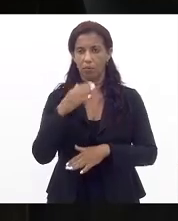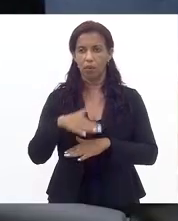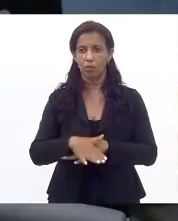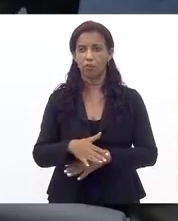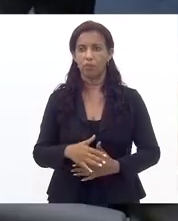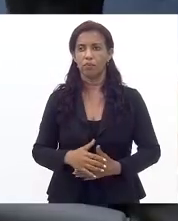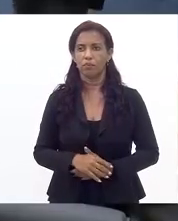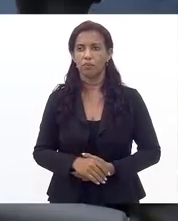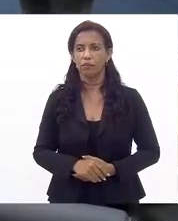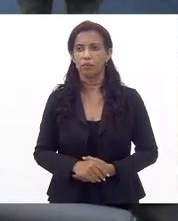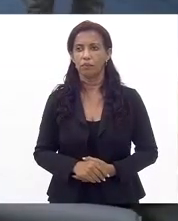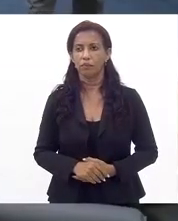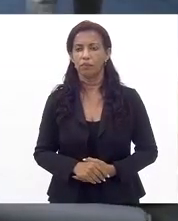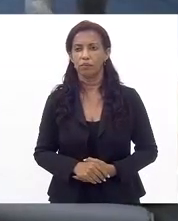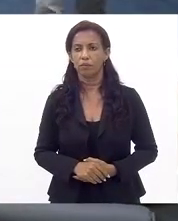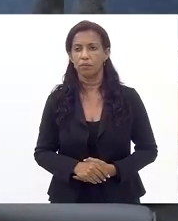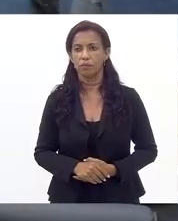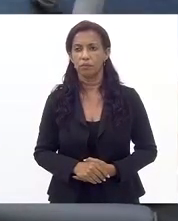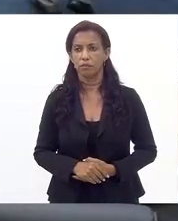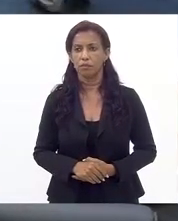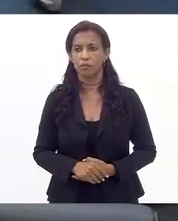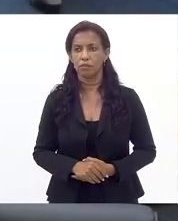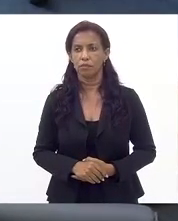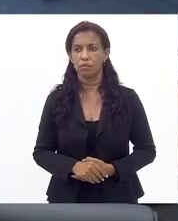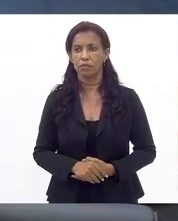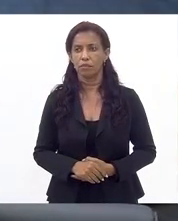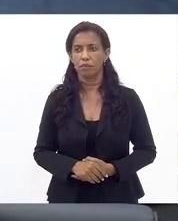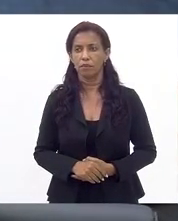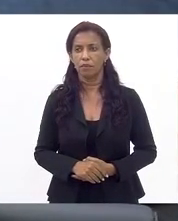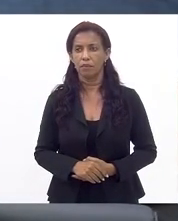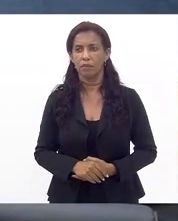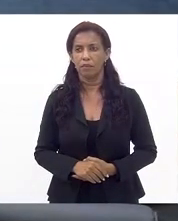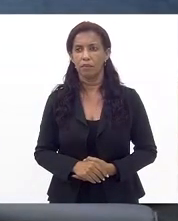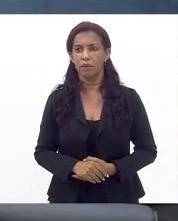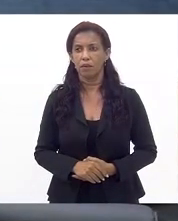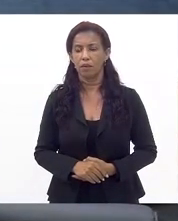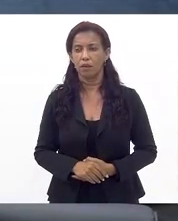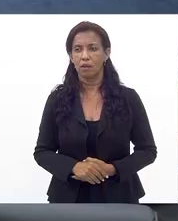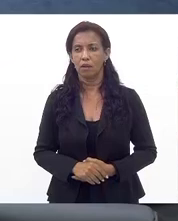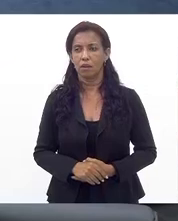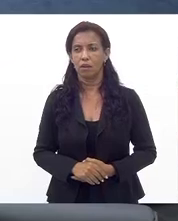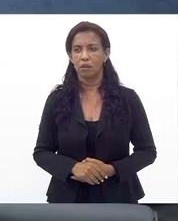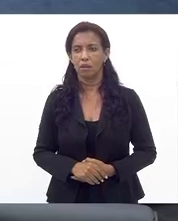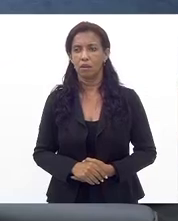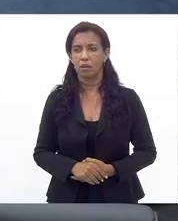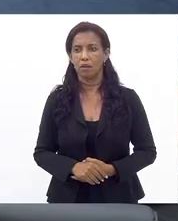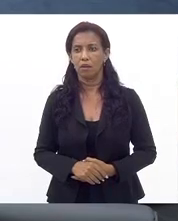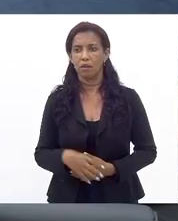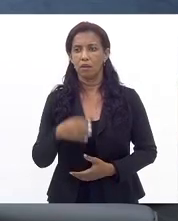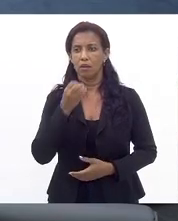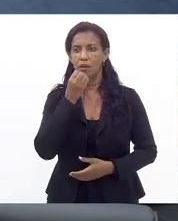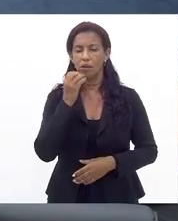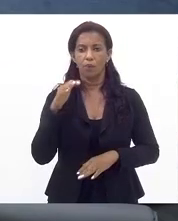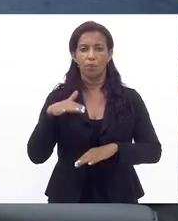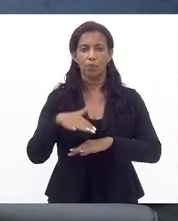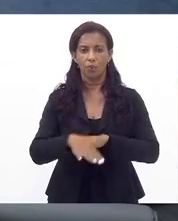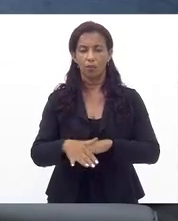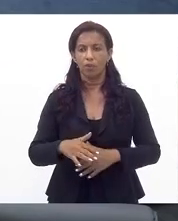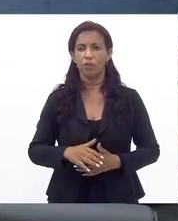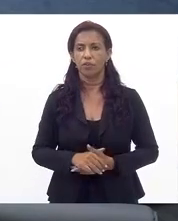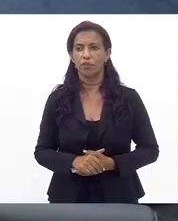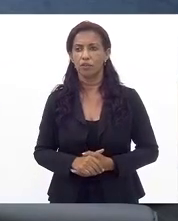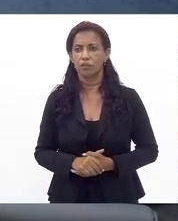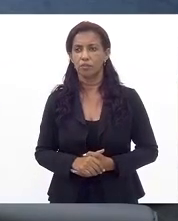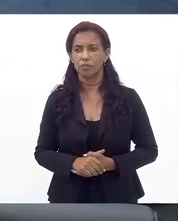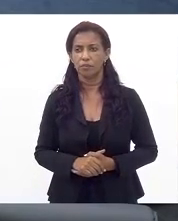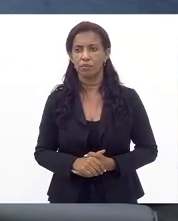noite Oi boa noite Deputado nos Paulo também tava aqui viu